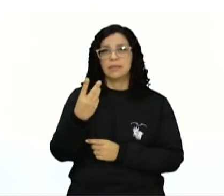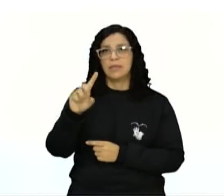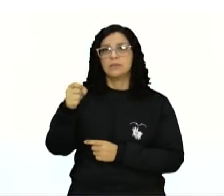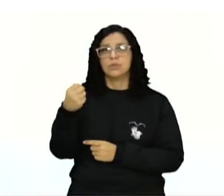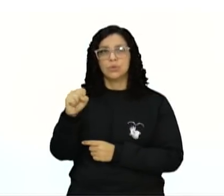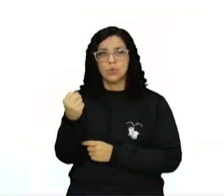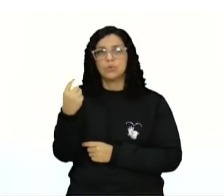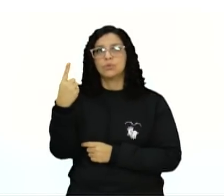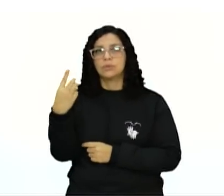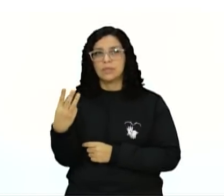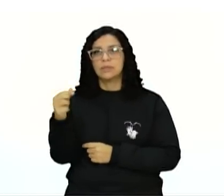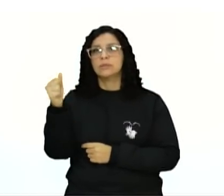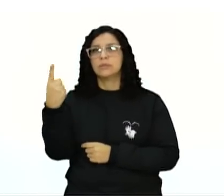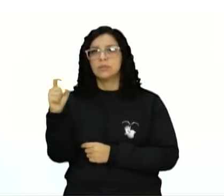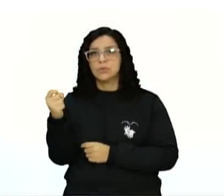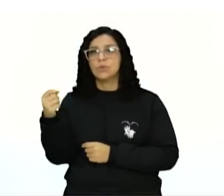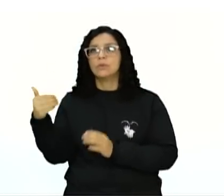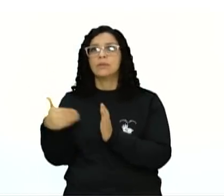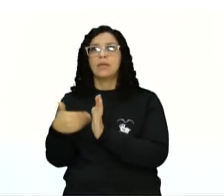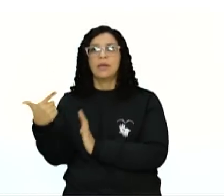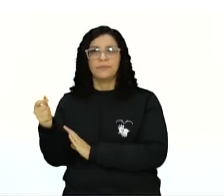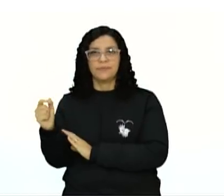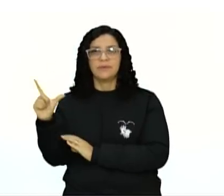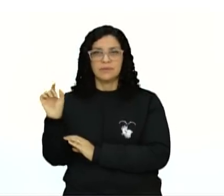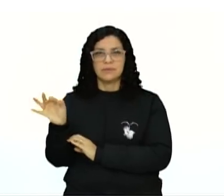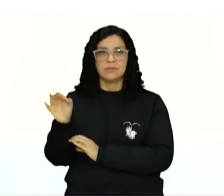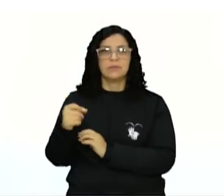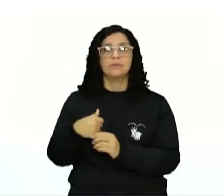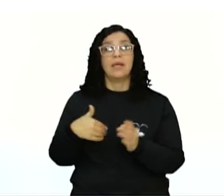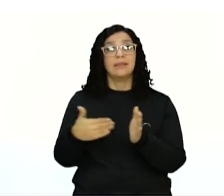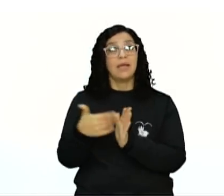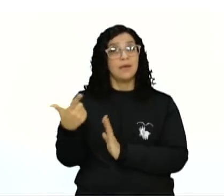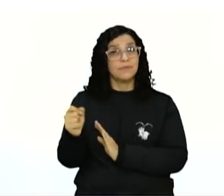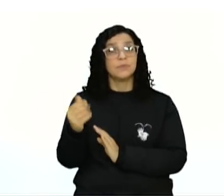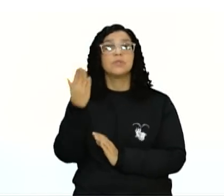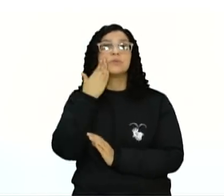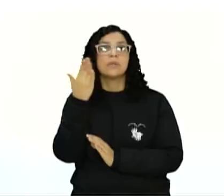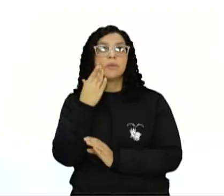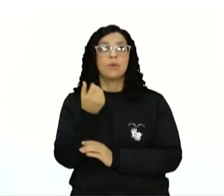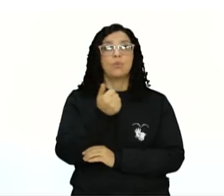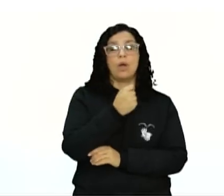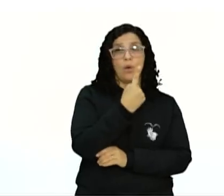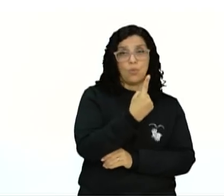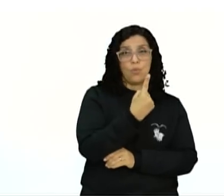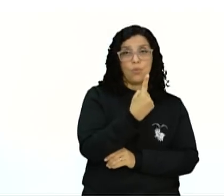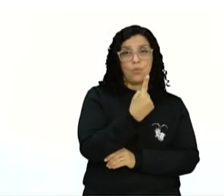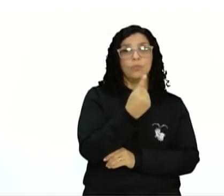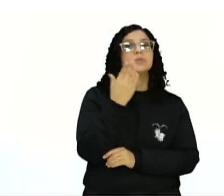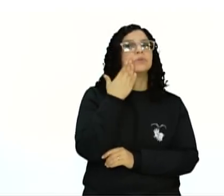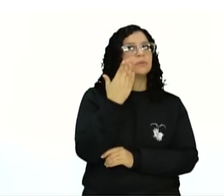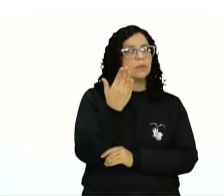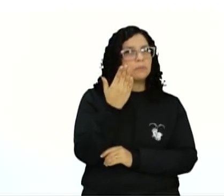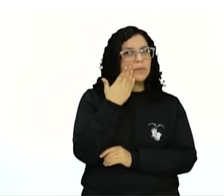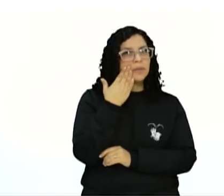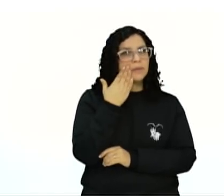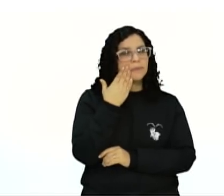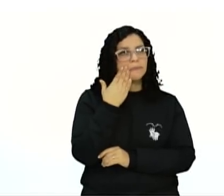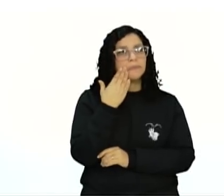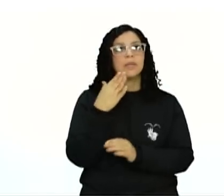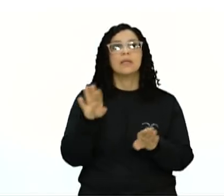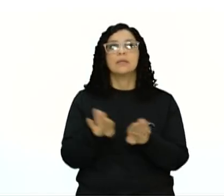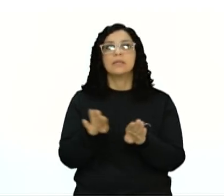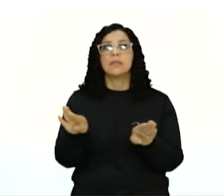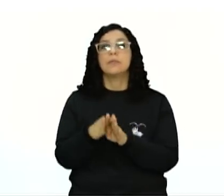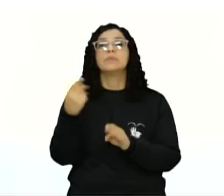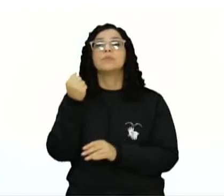3, 8, 13, 18 e assim por diante. Então, eu preciso de quem? Do primeiro termo, já sei, é 3. Preciso